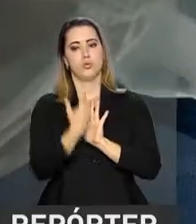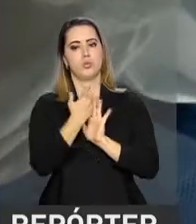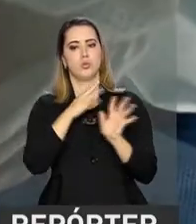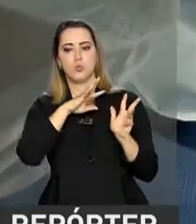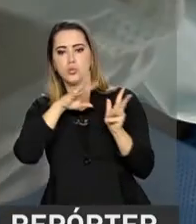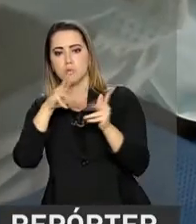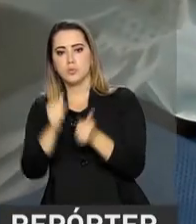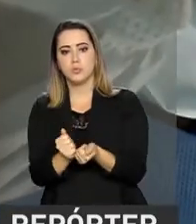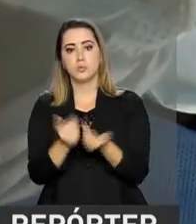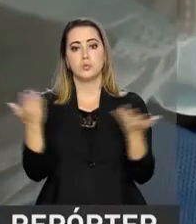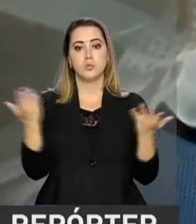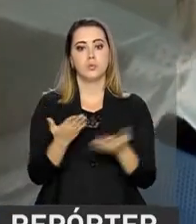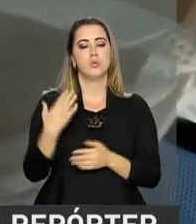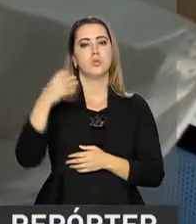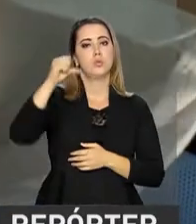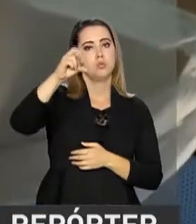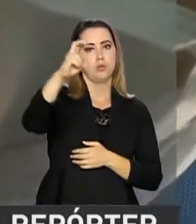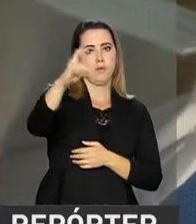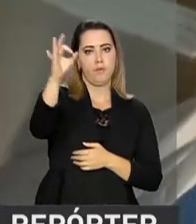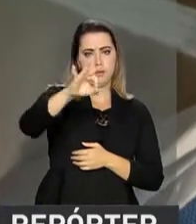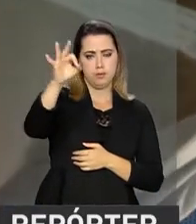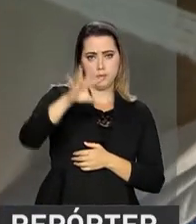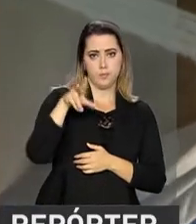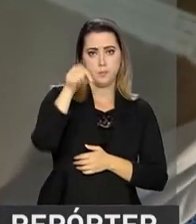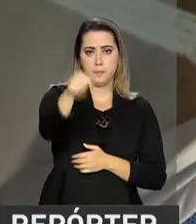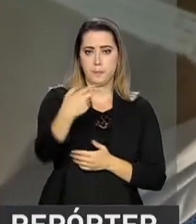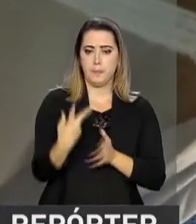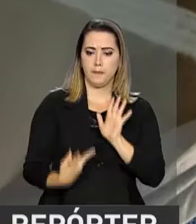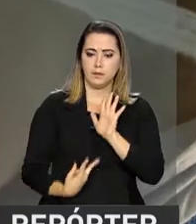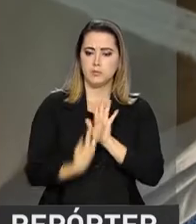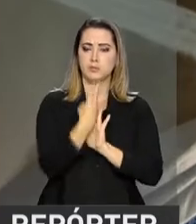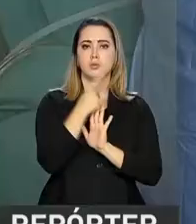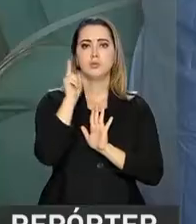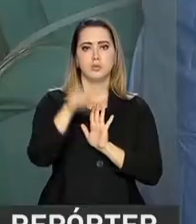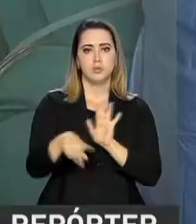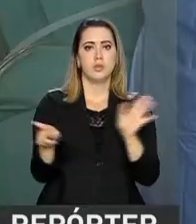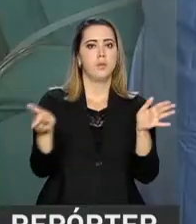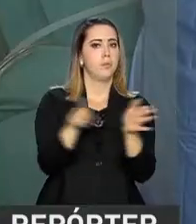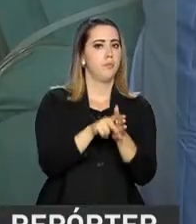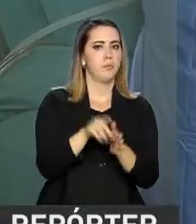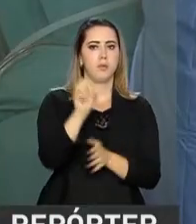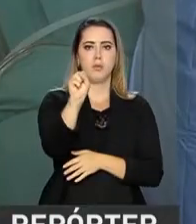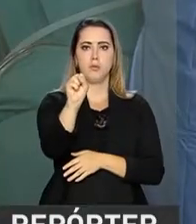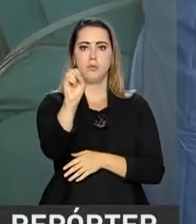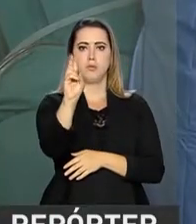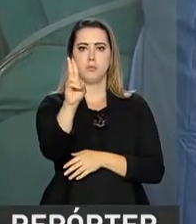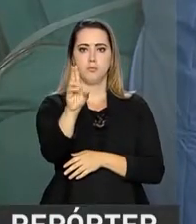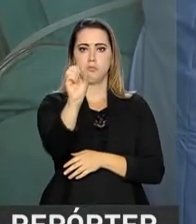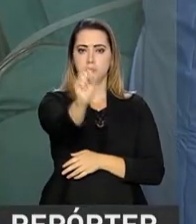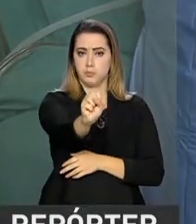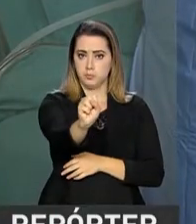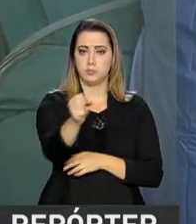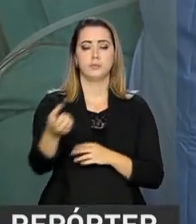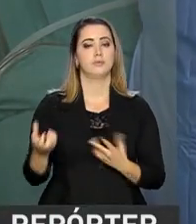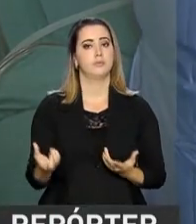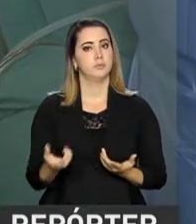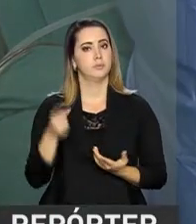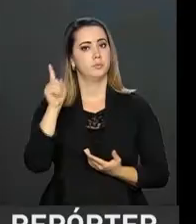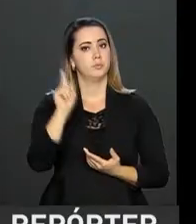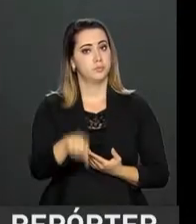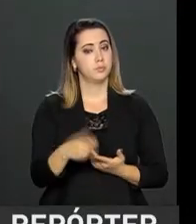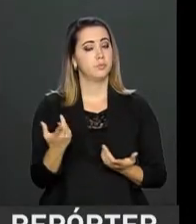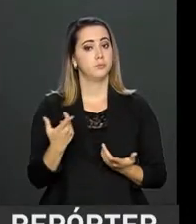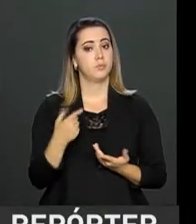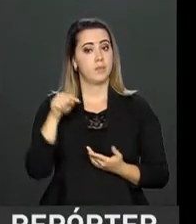atualmente cerca de 95% dos procedimentos de todo o país são financiados pelo Sistema Único de Saúde, o